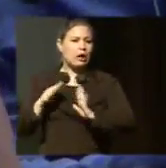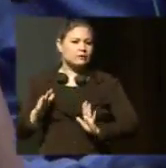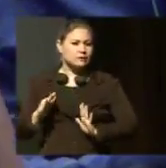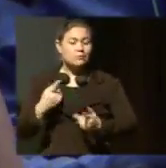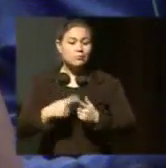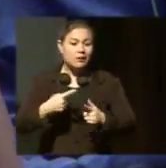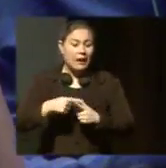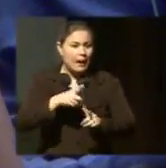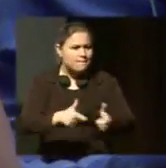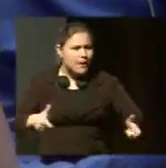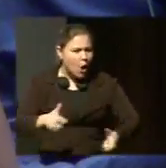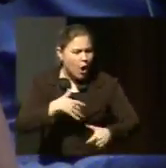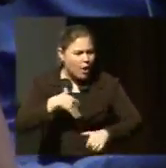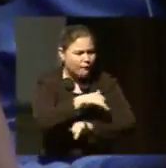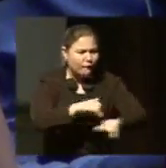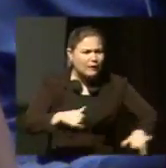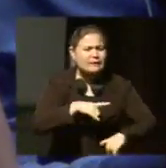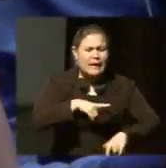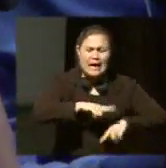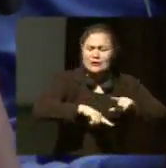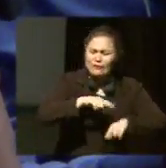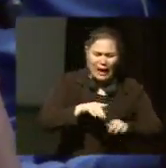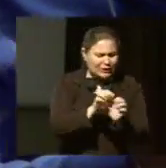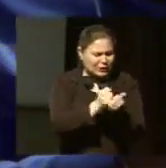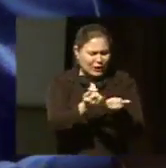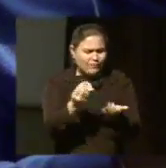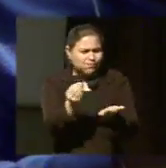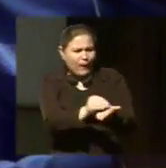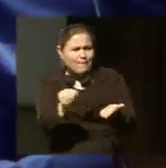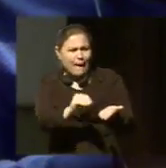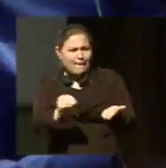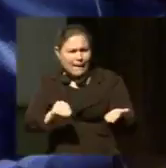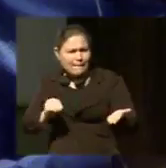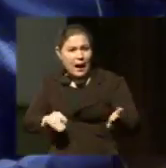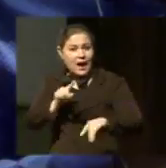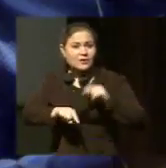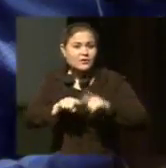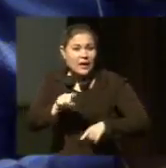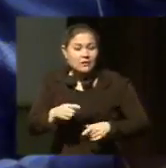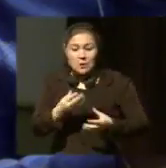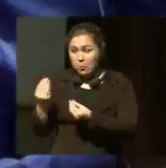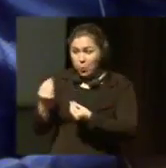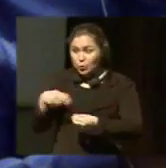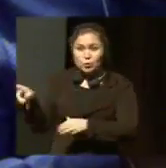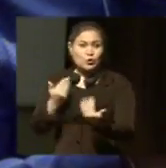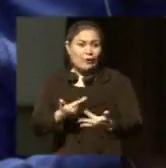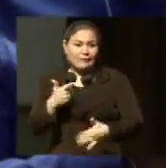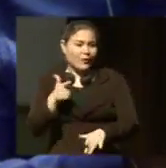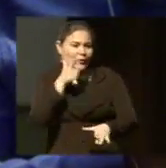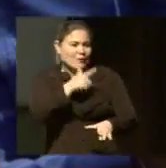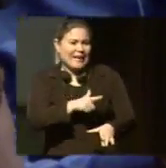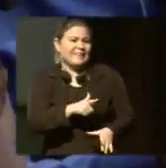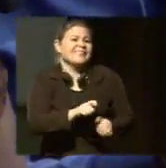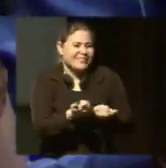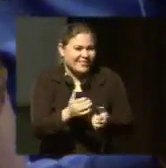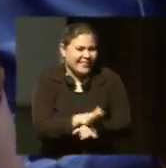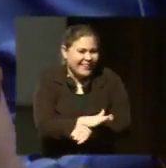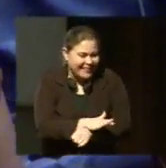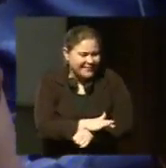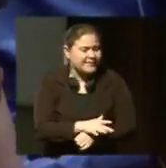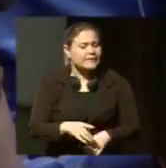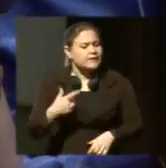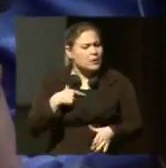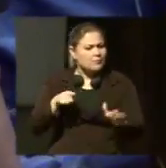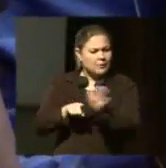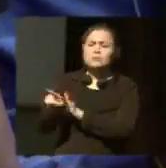aqui, a maioria tem atividade, agenda lotada. Coisa que eu acho que muitos jovens de vocês não têm. E aí eu pergunto o seguinte, o que, que vocês